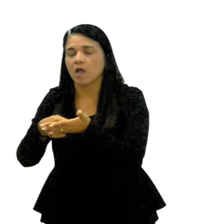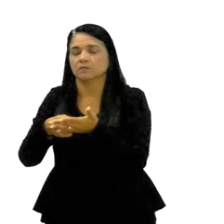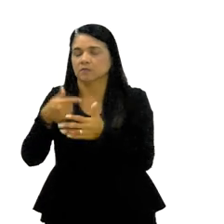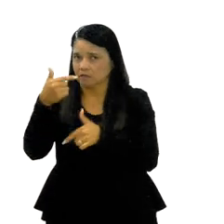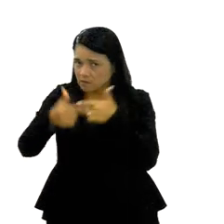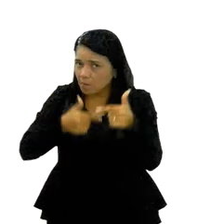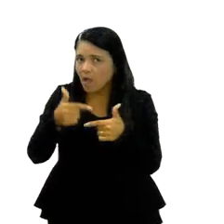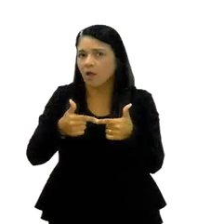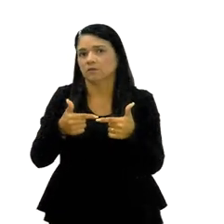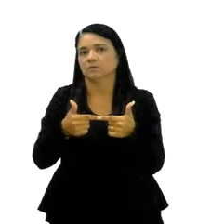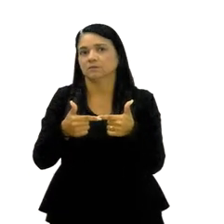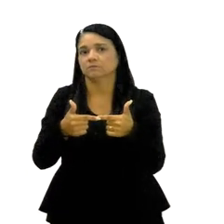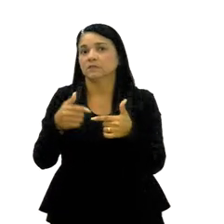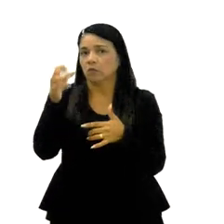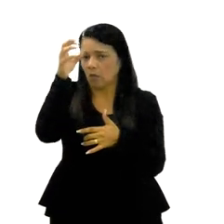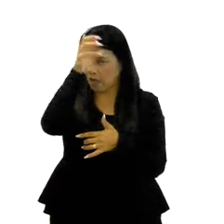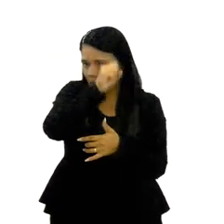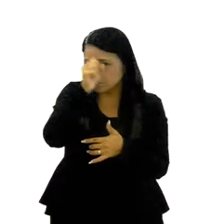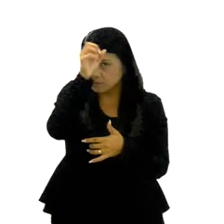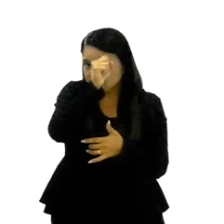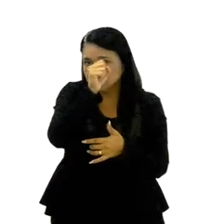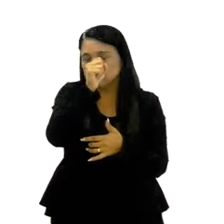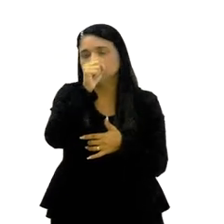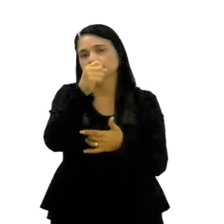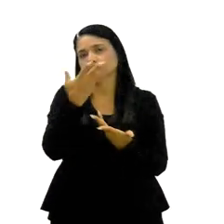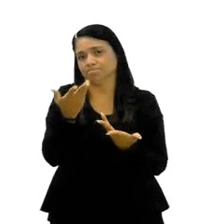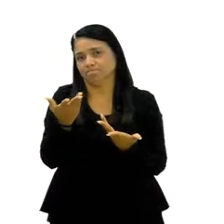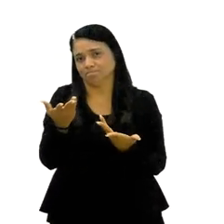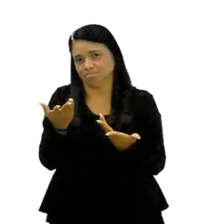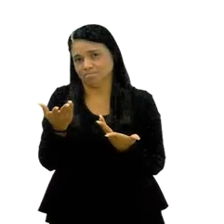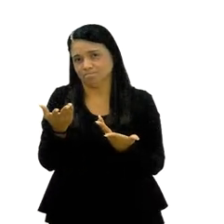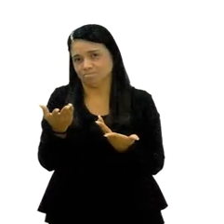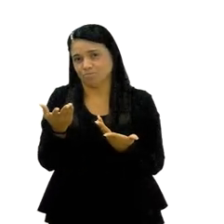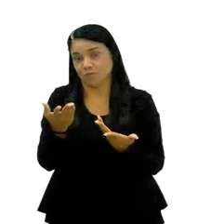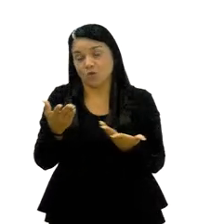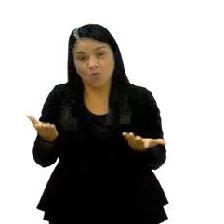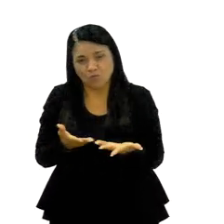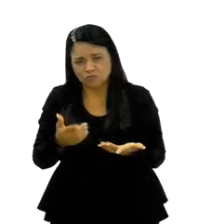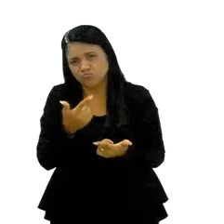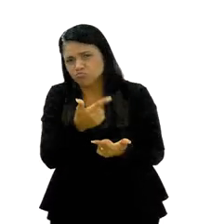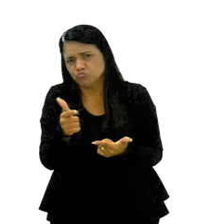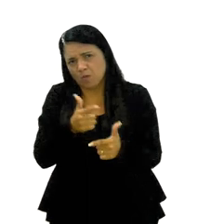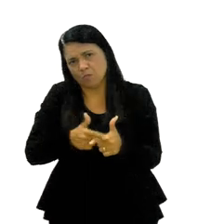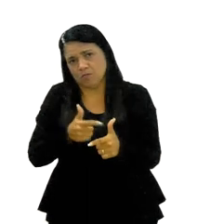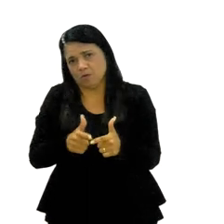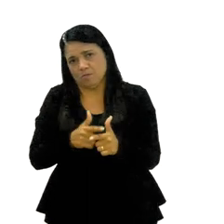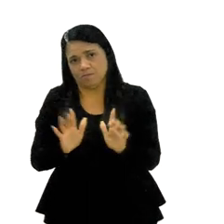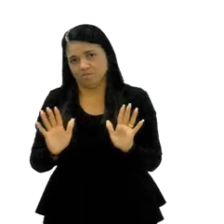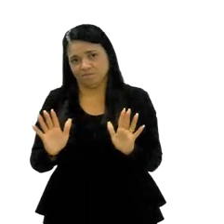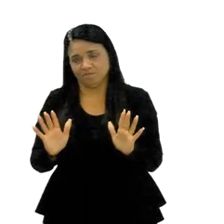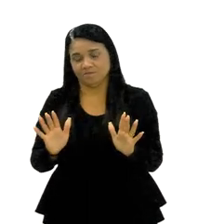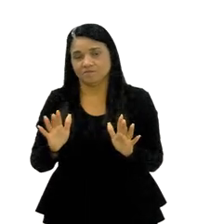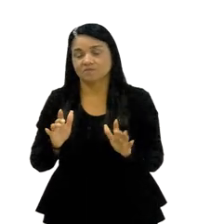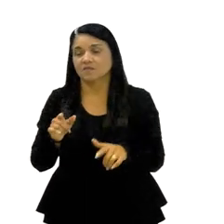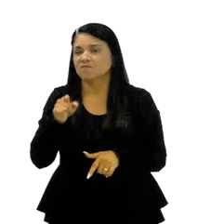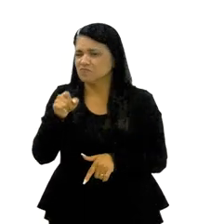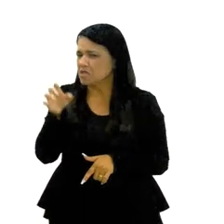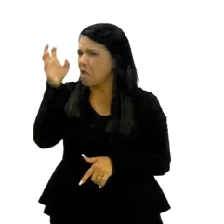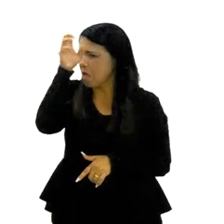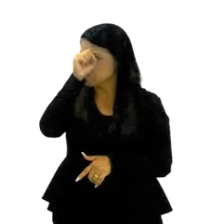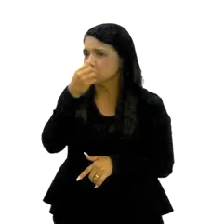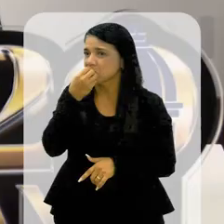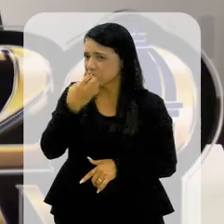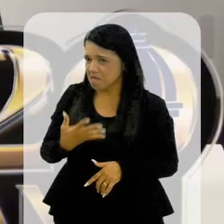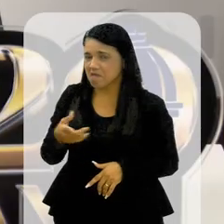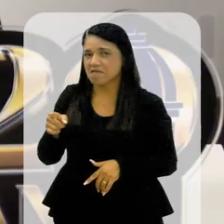nota, isso é algo que me dá trabalho. Mas você tem que aprender, você vai aprendendo com isso. Então, hoje eu não tenho problema. E